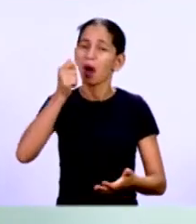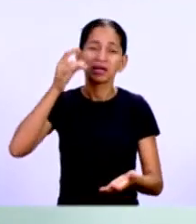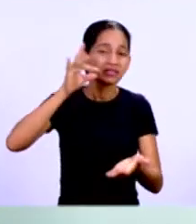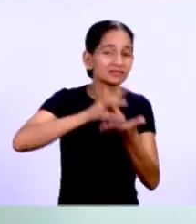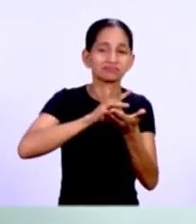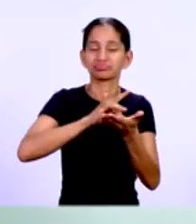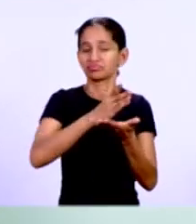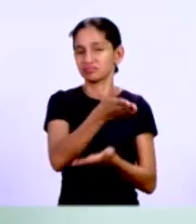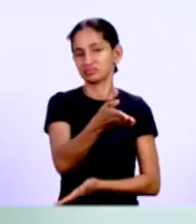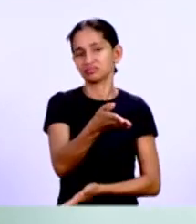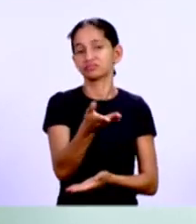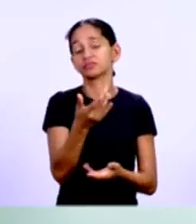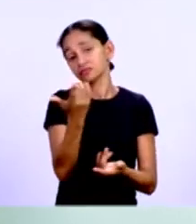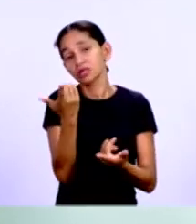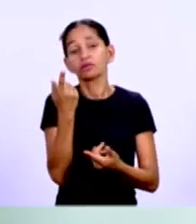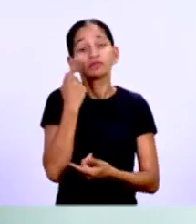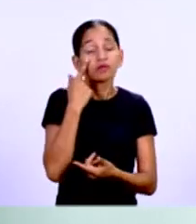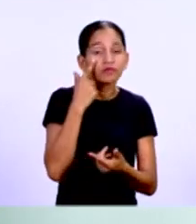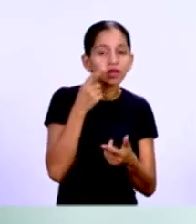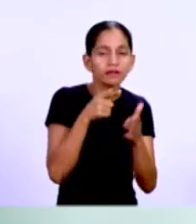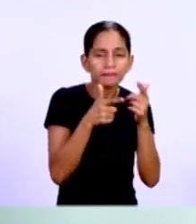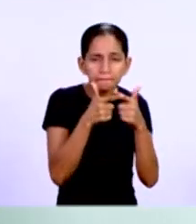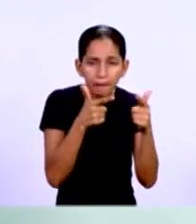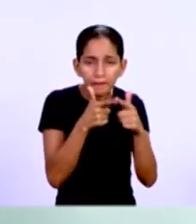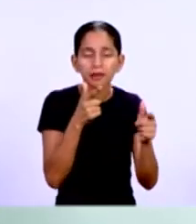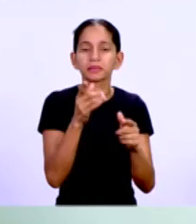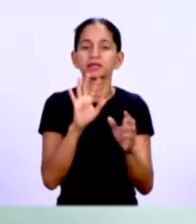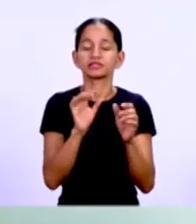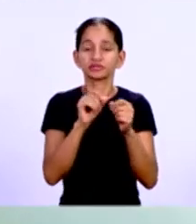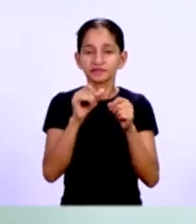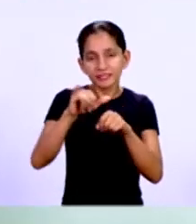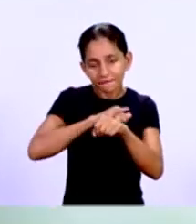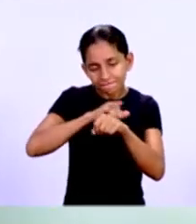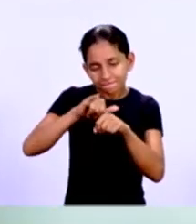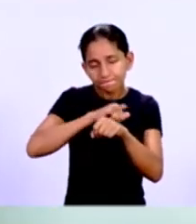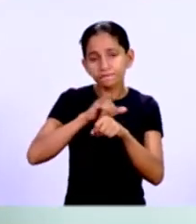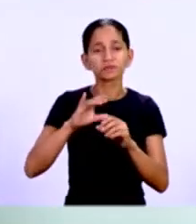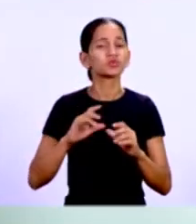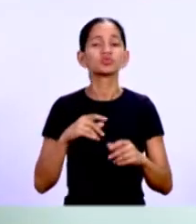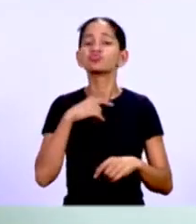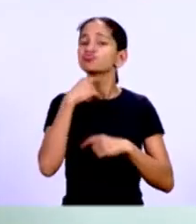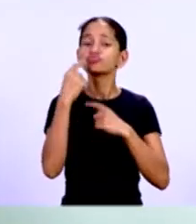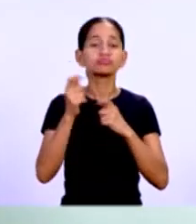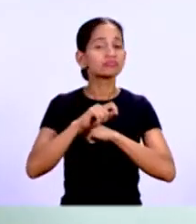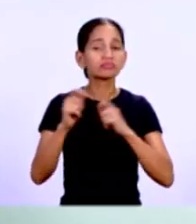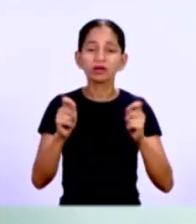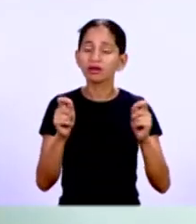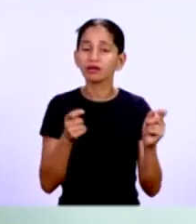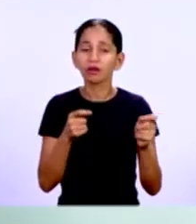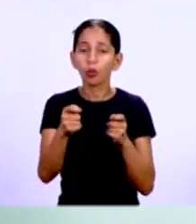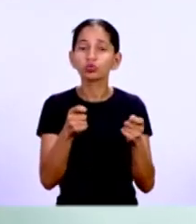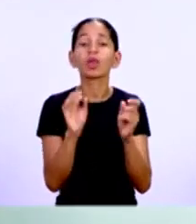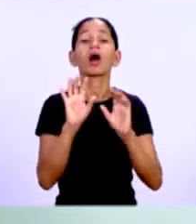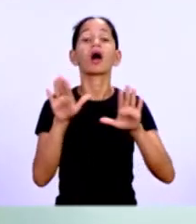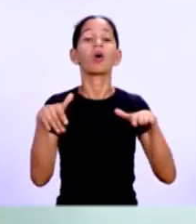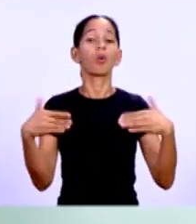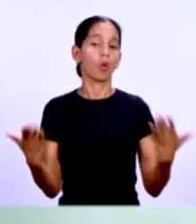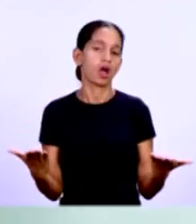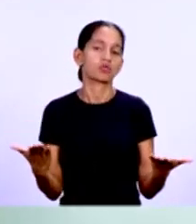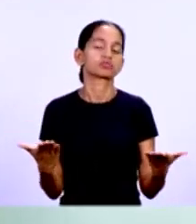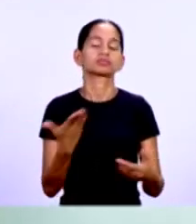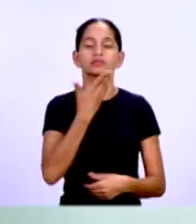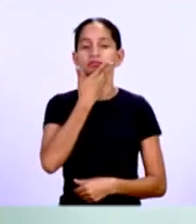acontecer. Então você vai conseguir gerir suas forças, porque a gente não consegue controlar tudo, a gente tem que escolher o que vai controlar. Então a